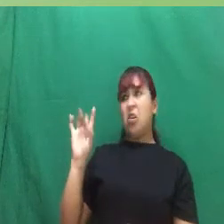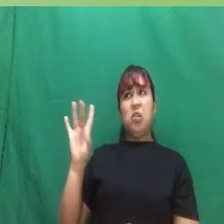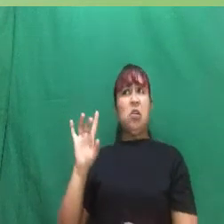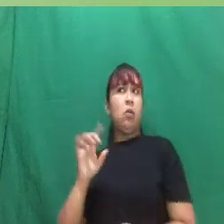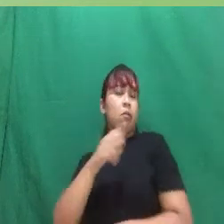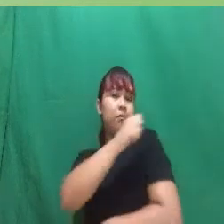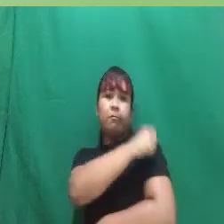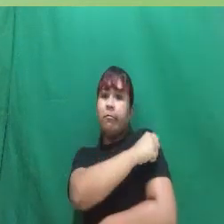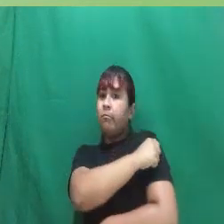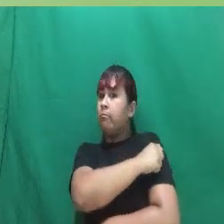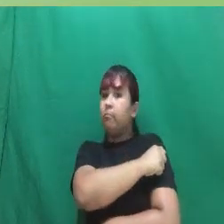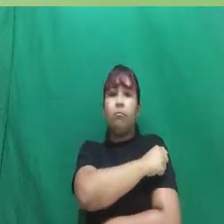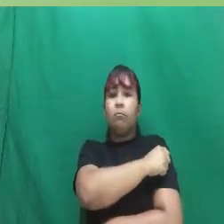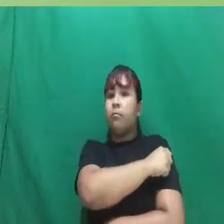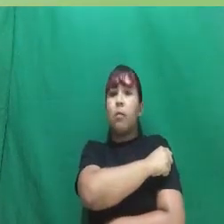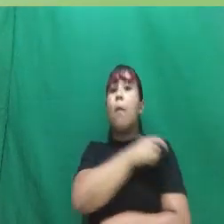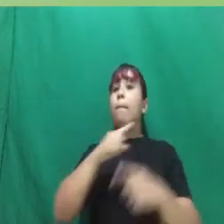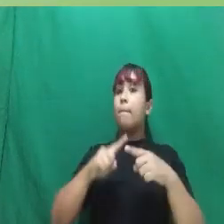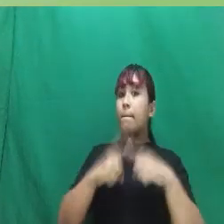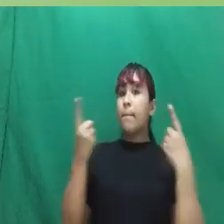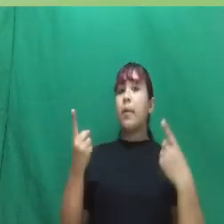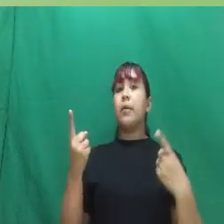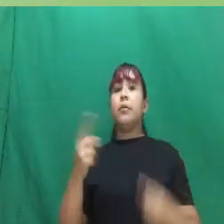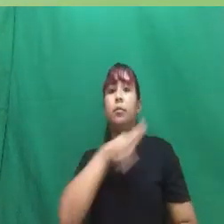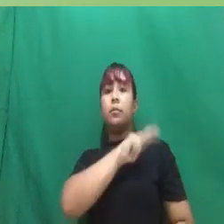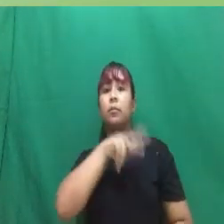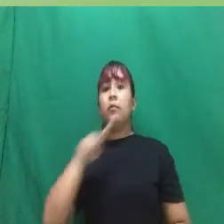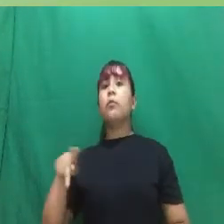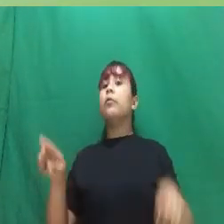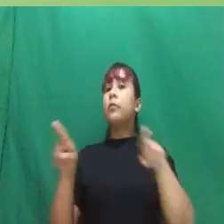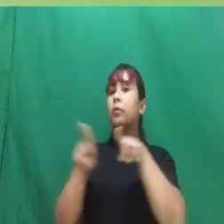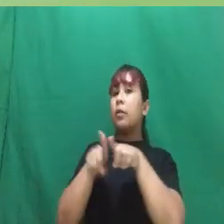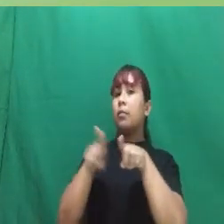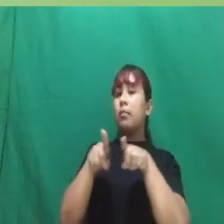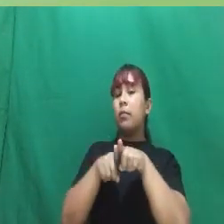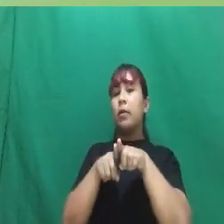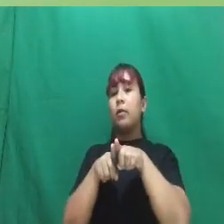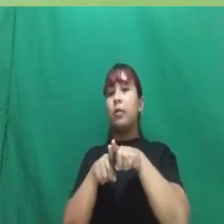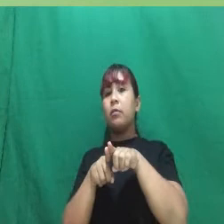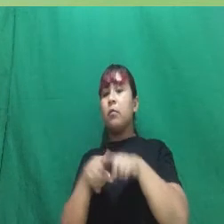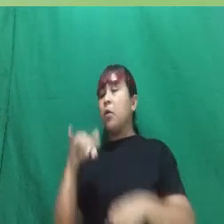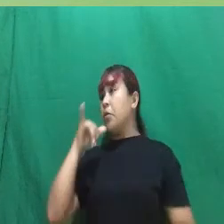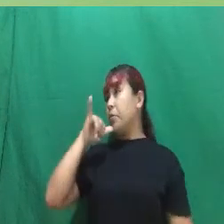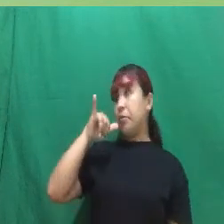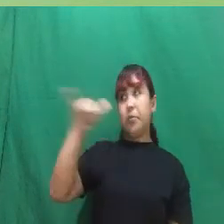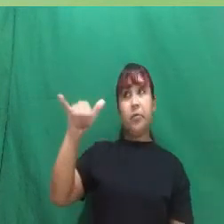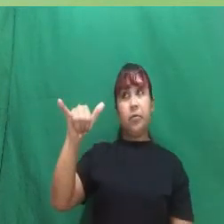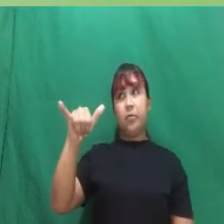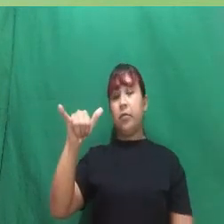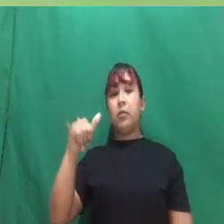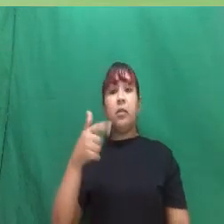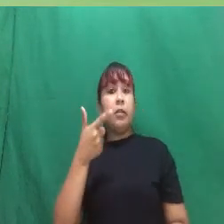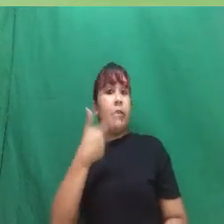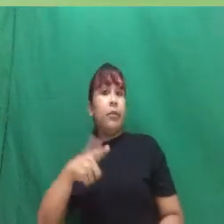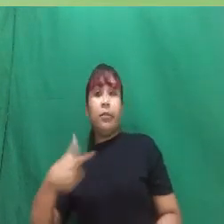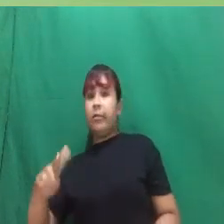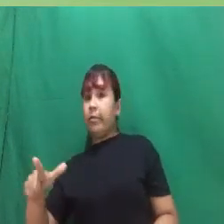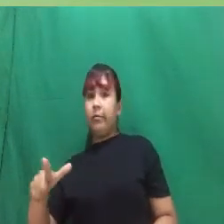agora recente, 70% da população que está na linha de